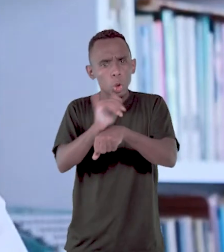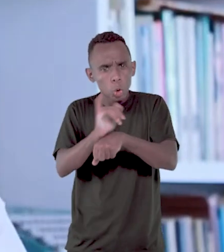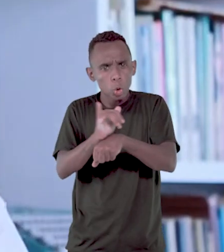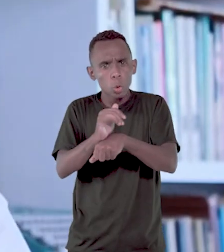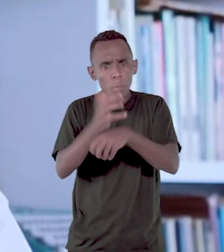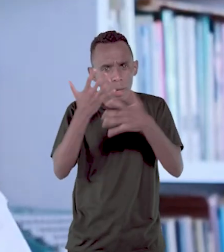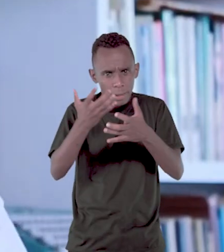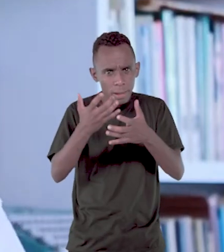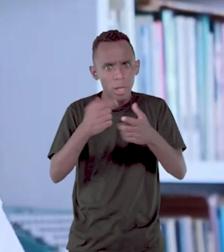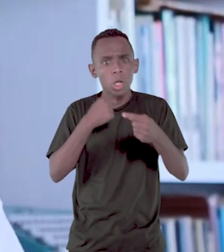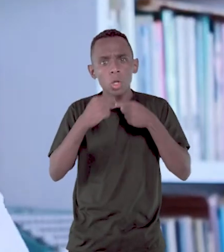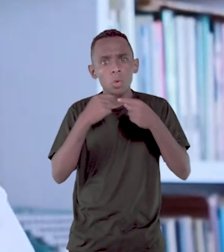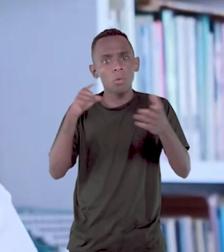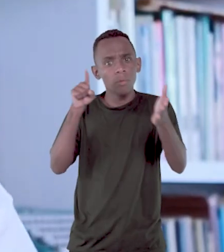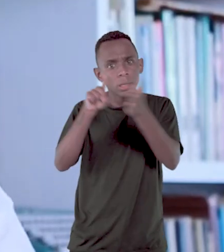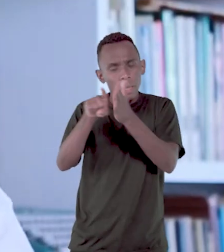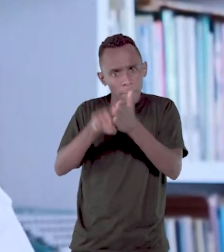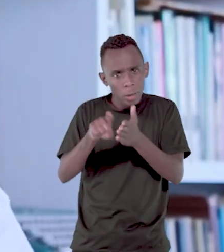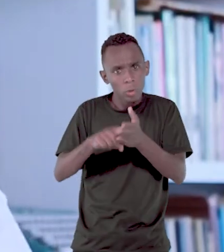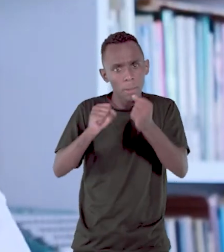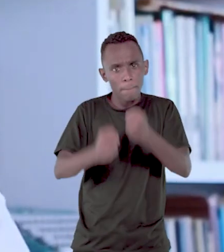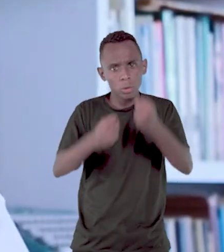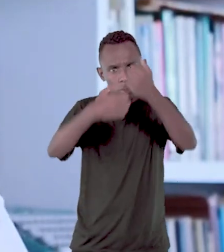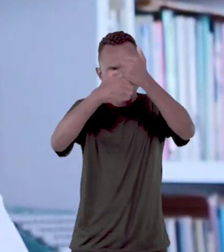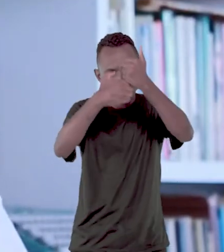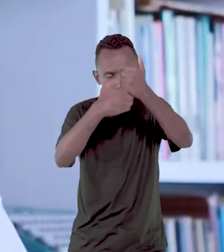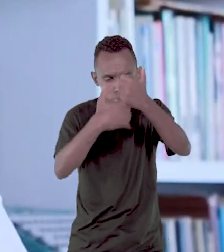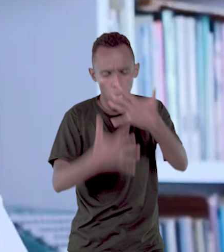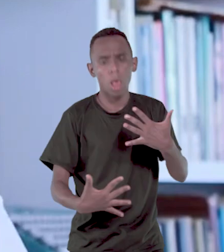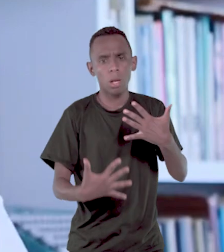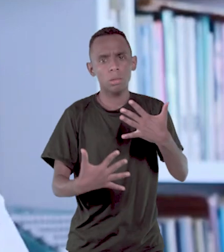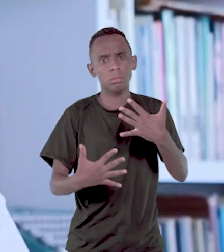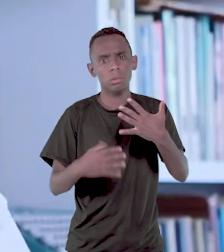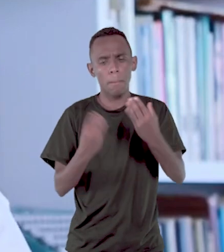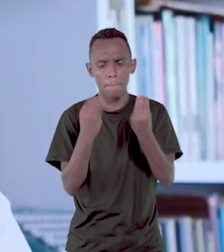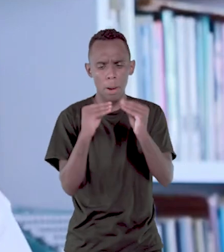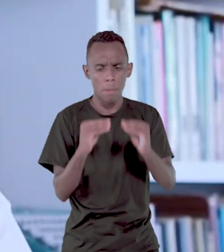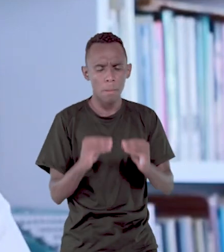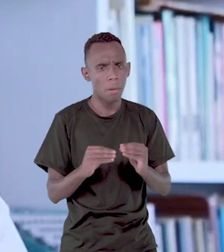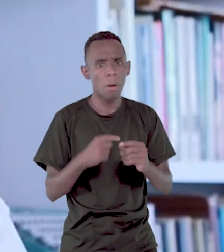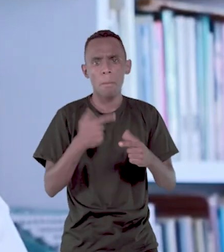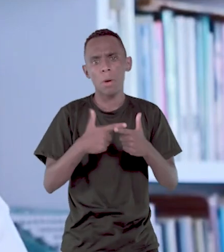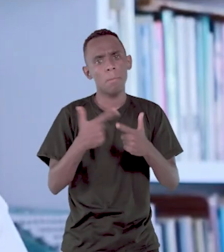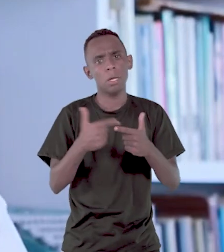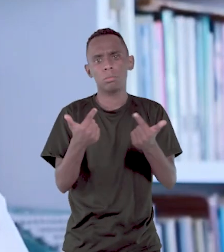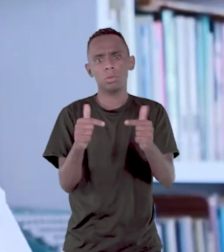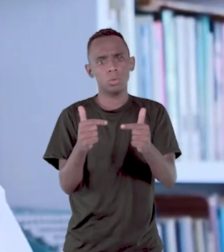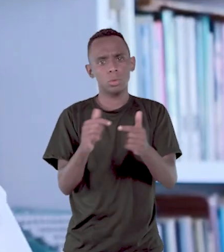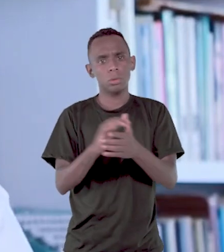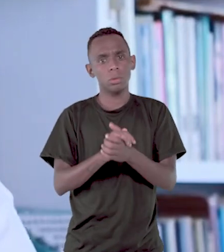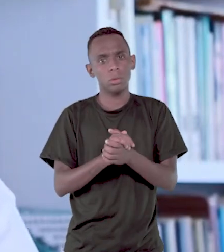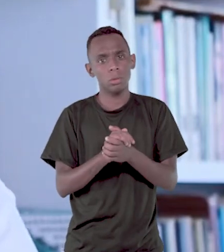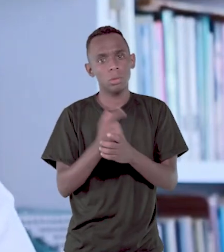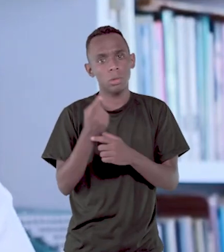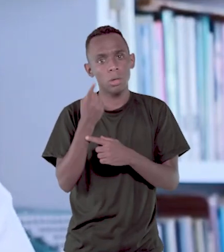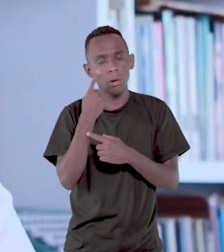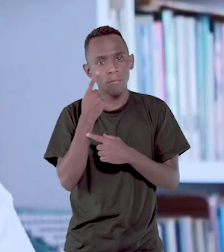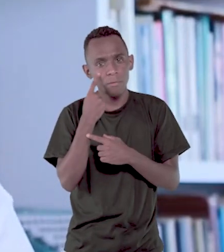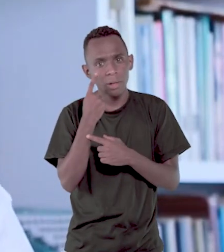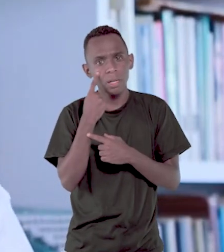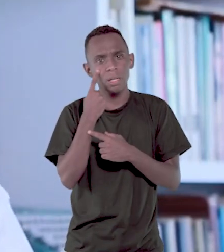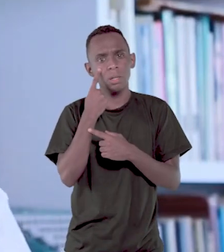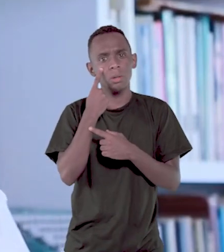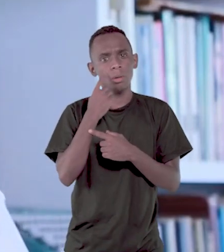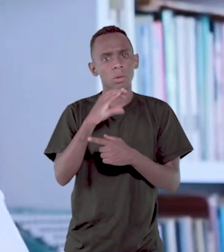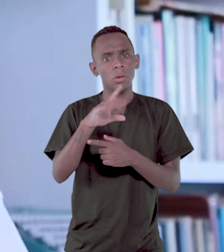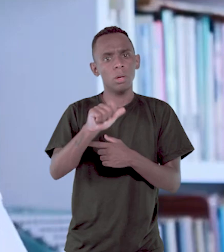no YouTube. Quem quiser fazer pergunta, pode colocar aí no chat do YouTube, tá bom? Não tem problema. Tem ali, estou vendo